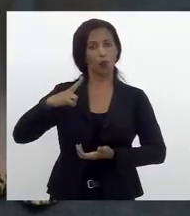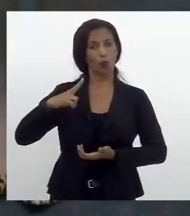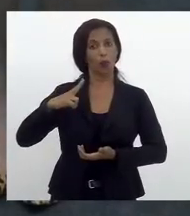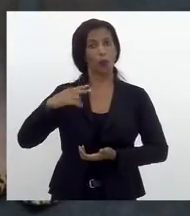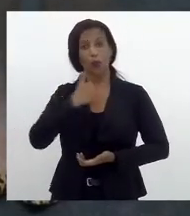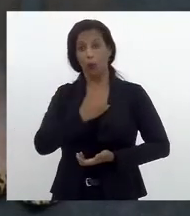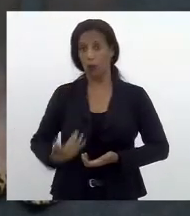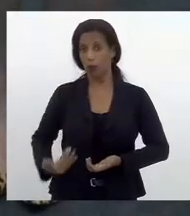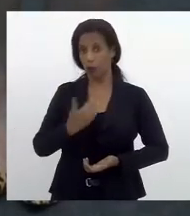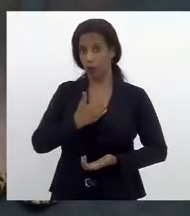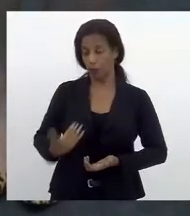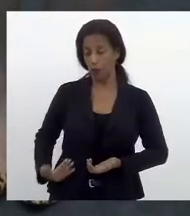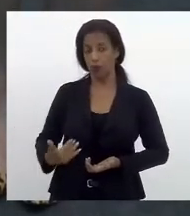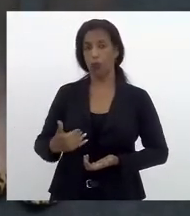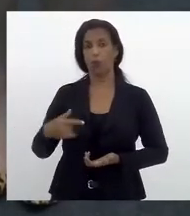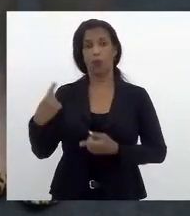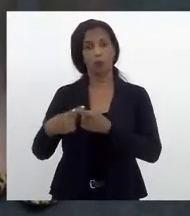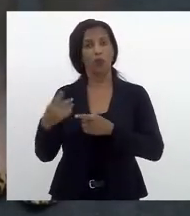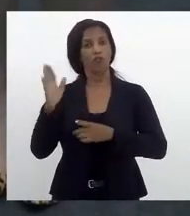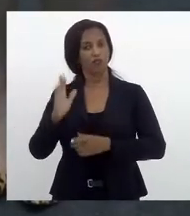pública, que já tem um